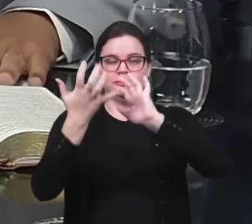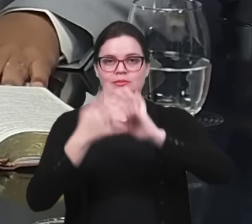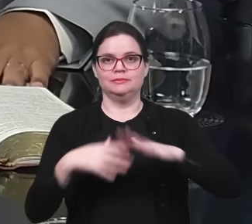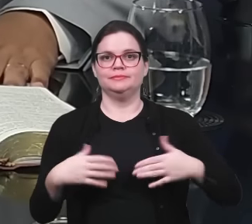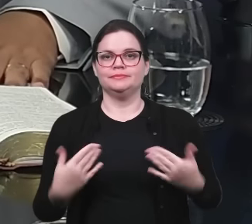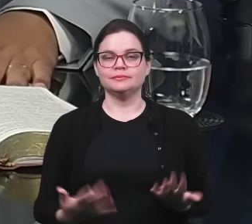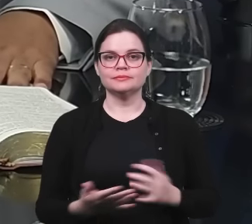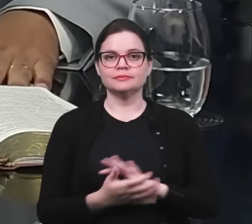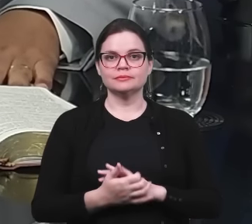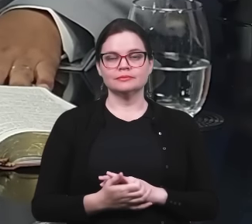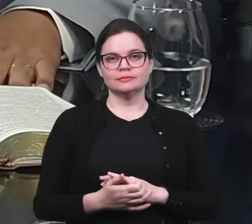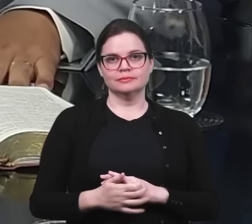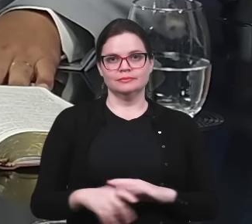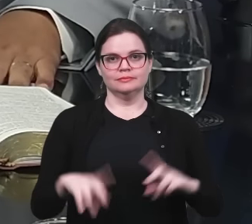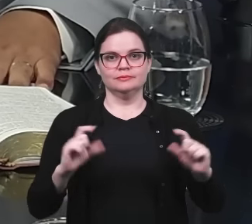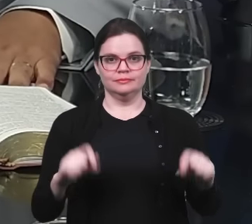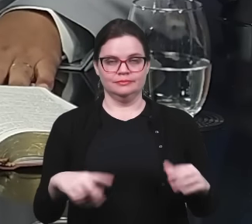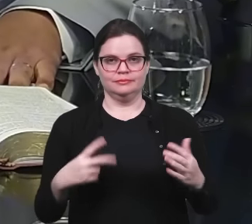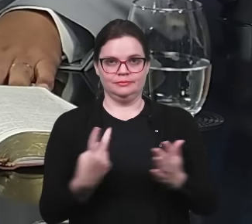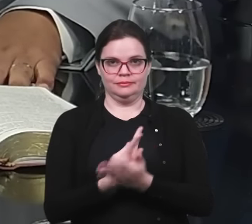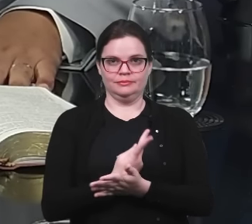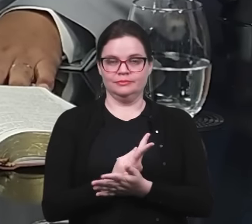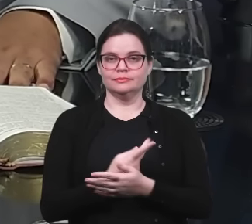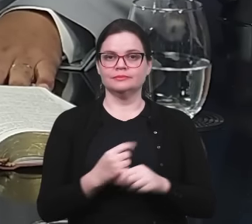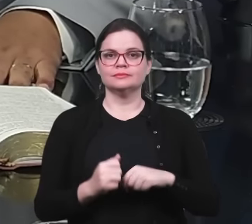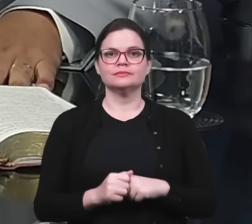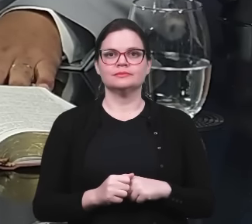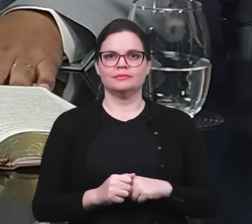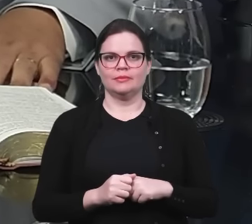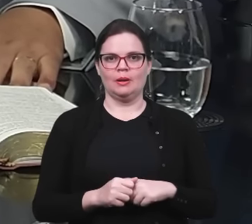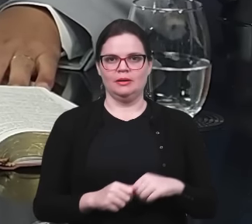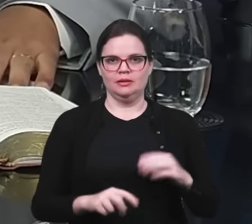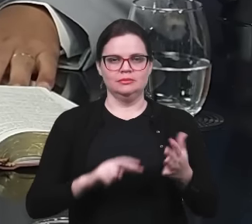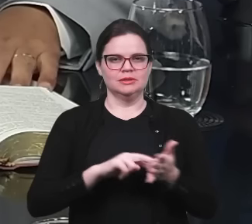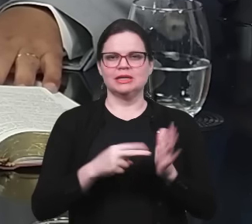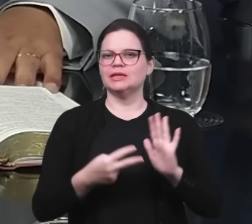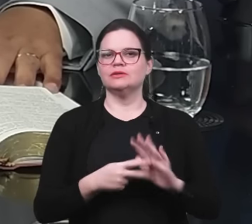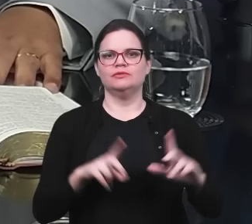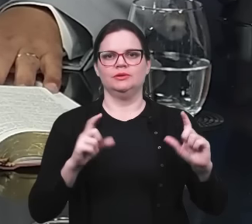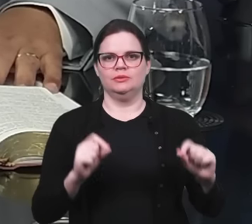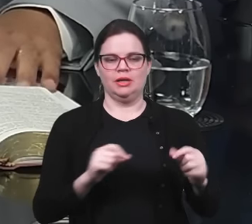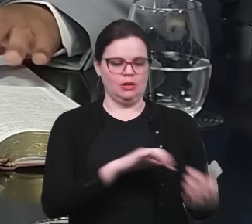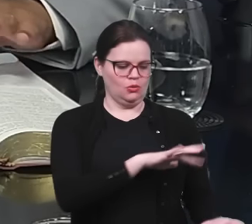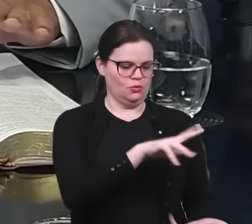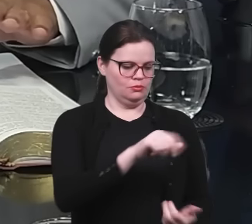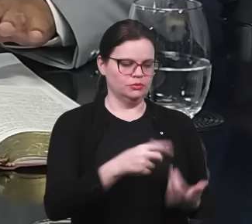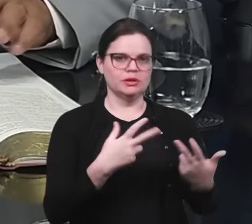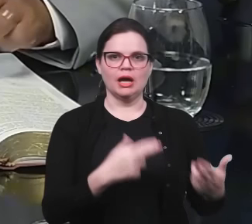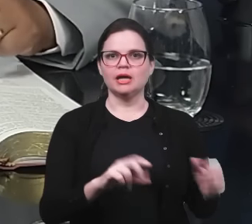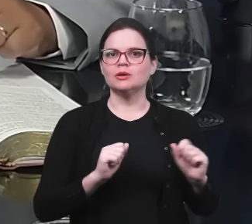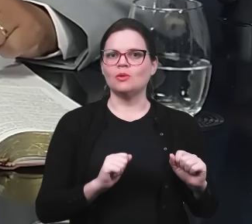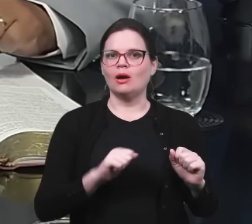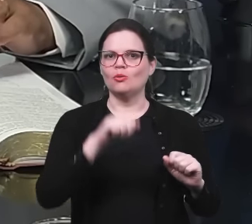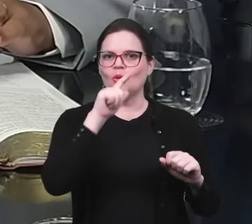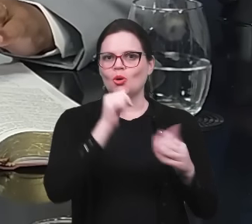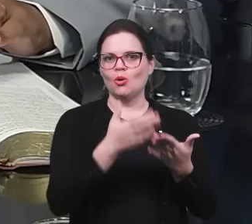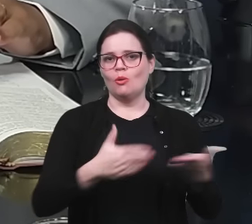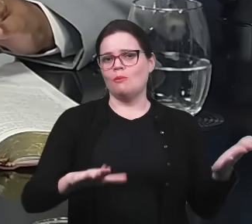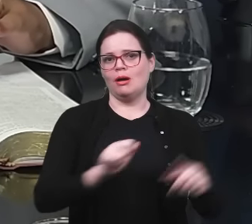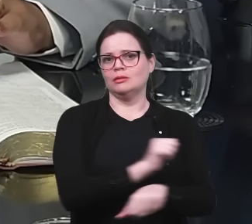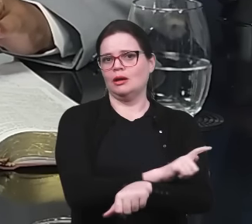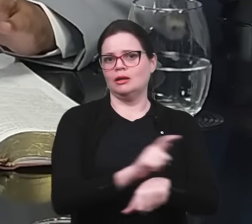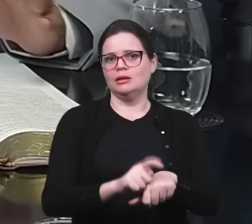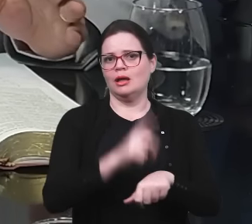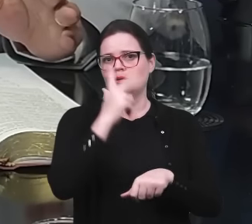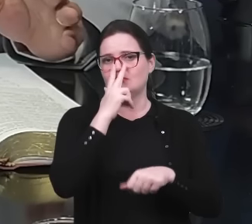primeira colocação aqui é o seguinte, o mundo é como o Mar da Galileia. Parece tudo calmo, tudo tranquilo,